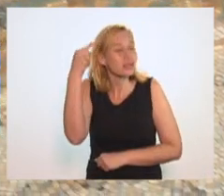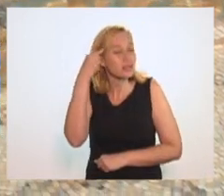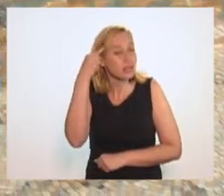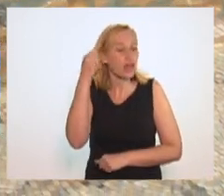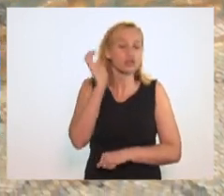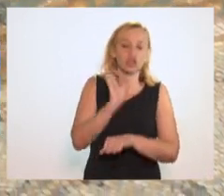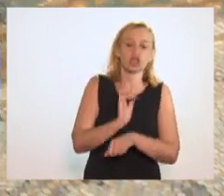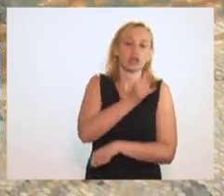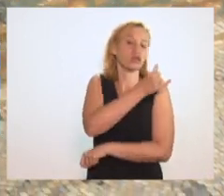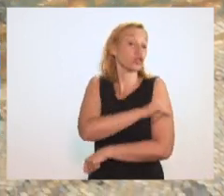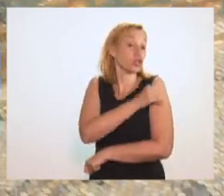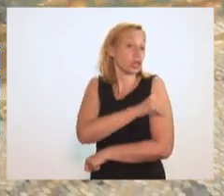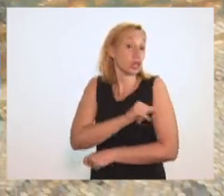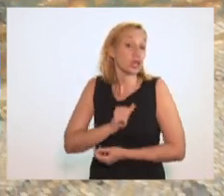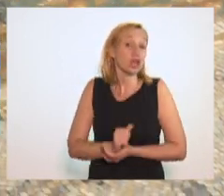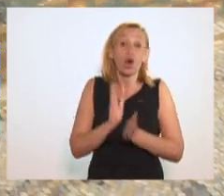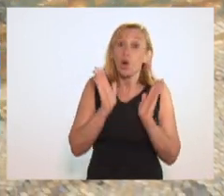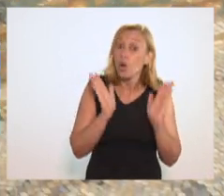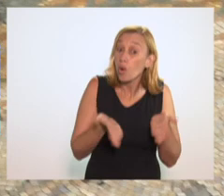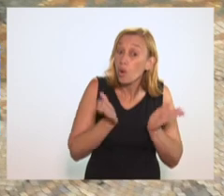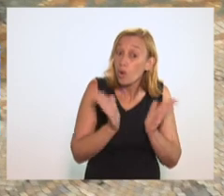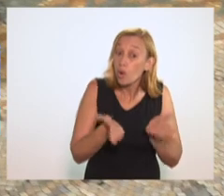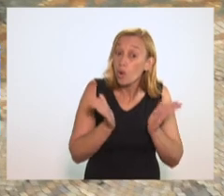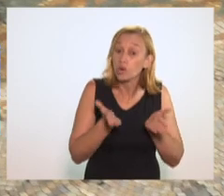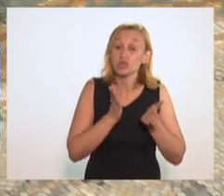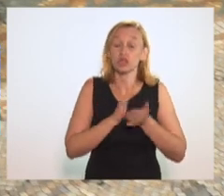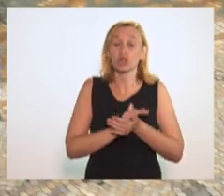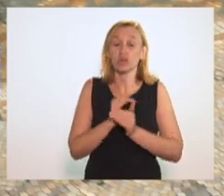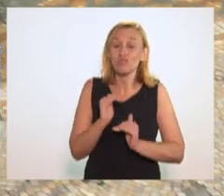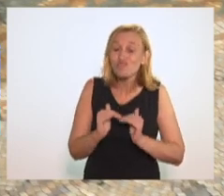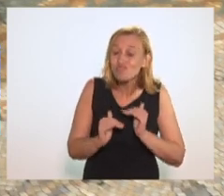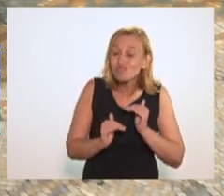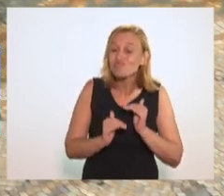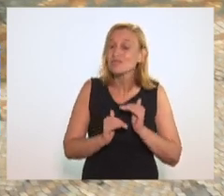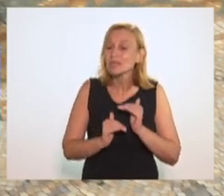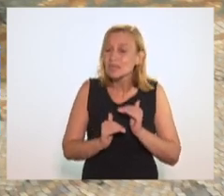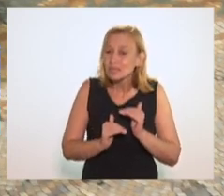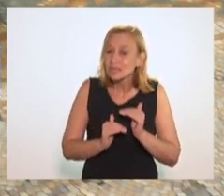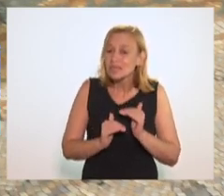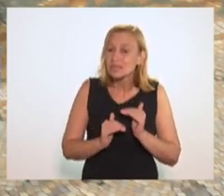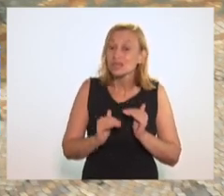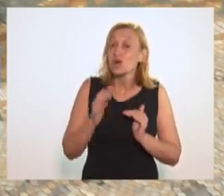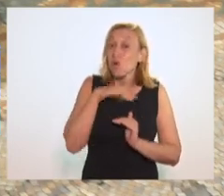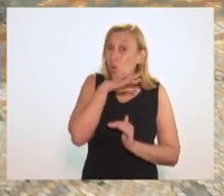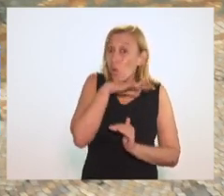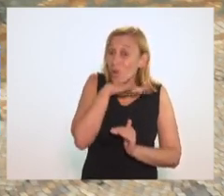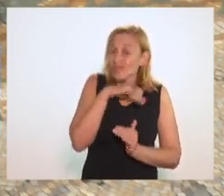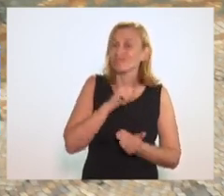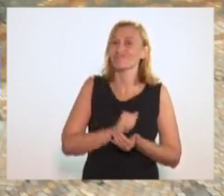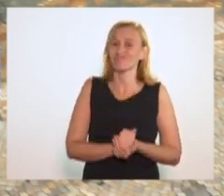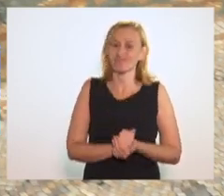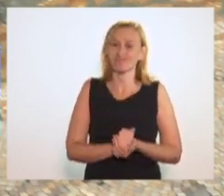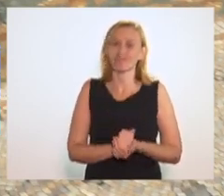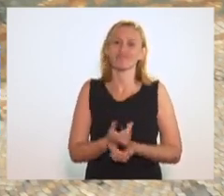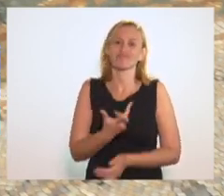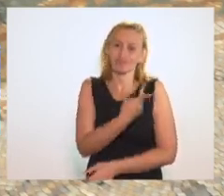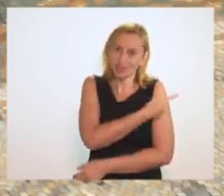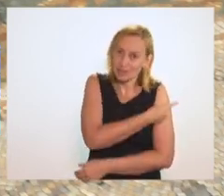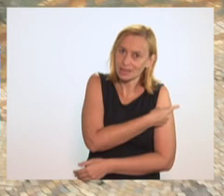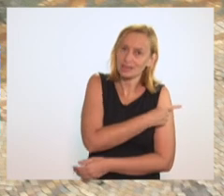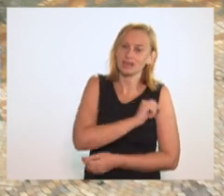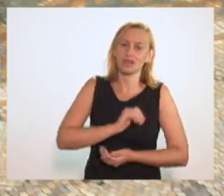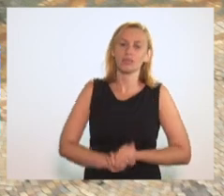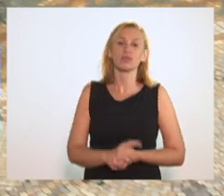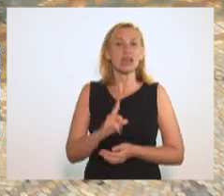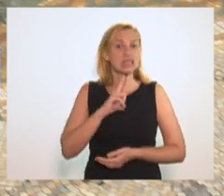estado do Rio de Janeiro que, hoje, passa por um processo muito ruim com relação à vacinação. A gente